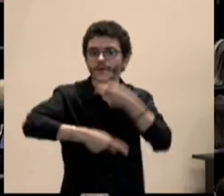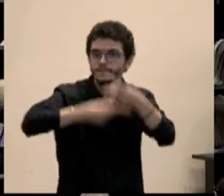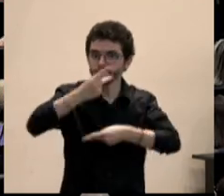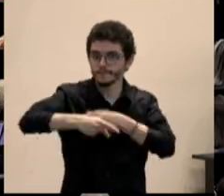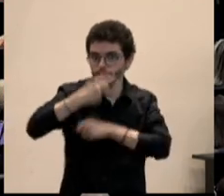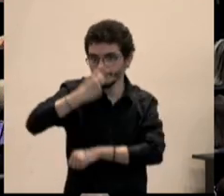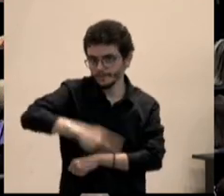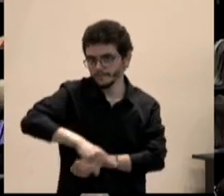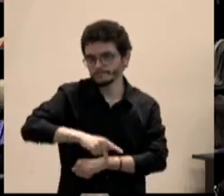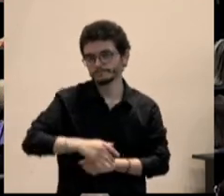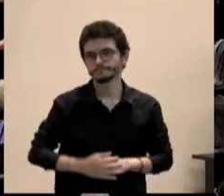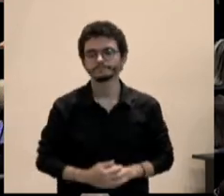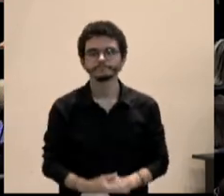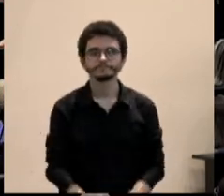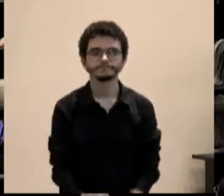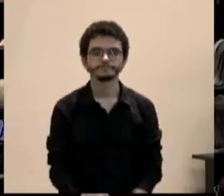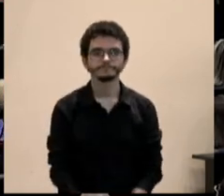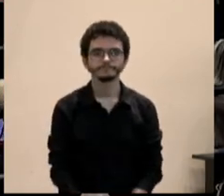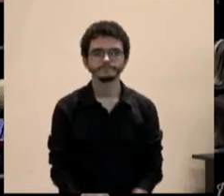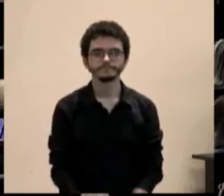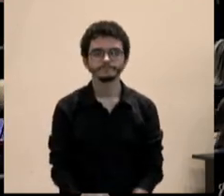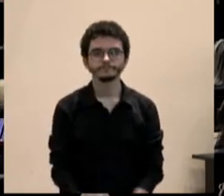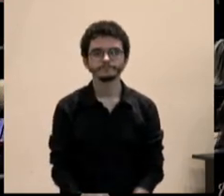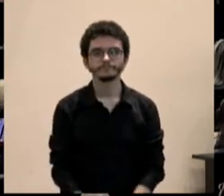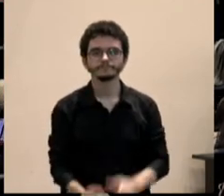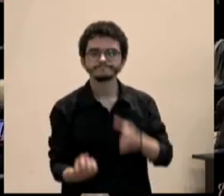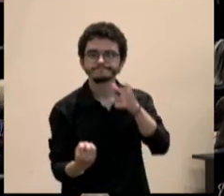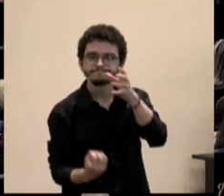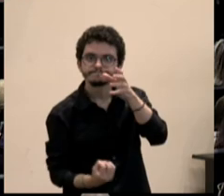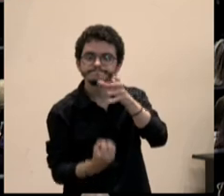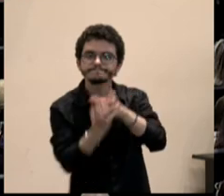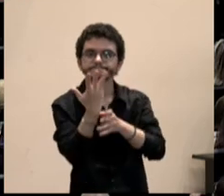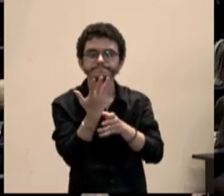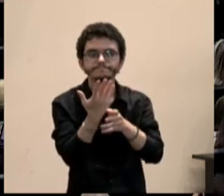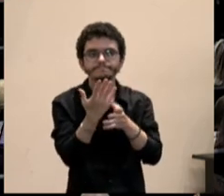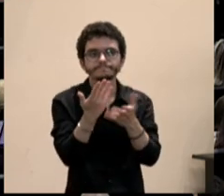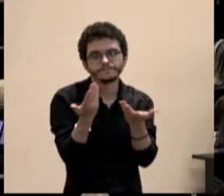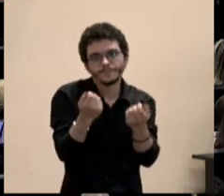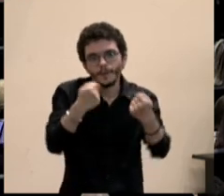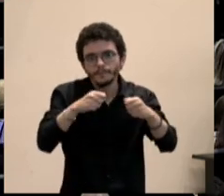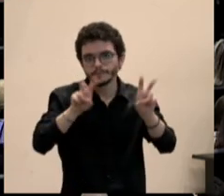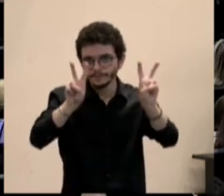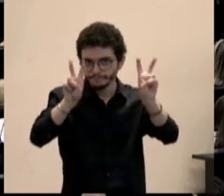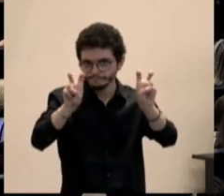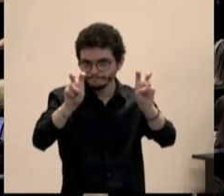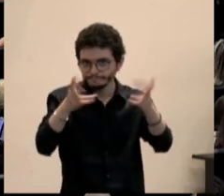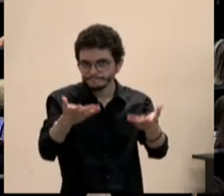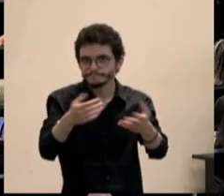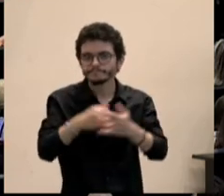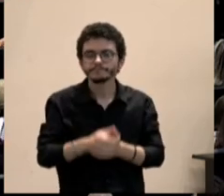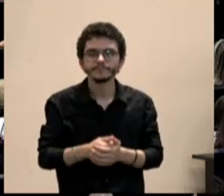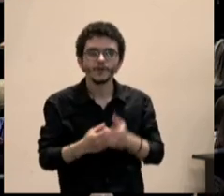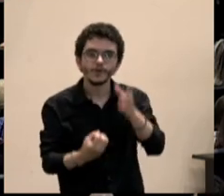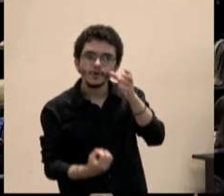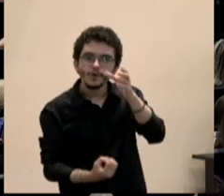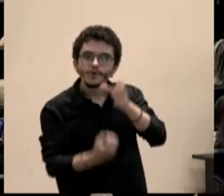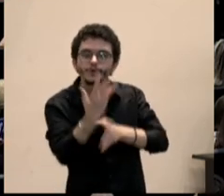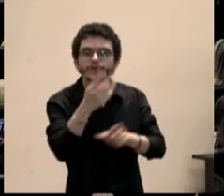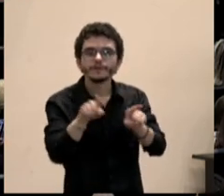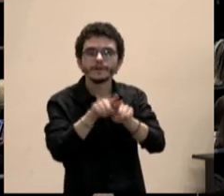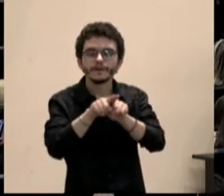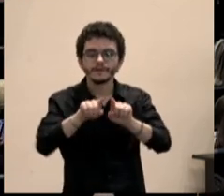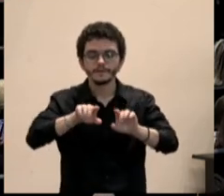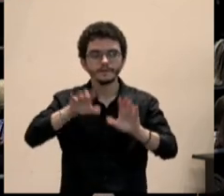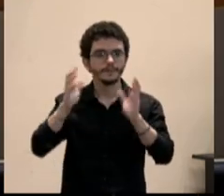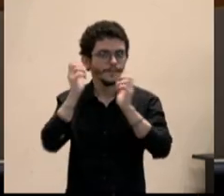aqui. O surgimento, e aí é preciso um parênteses, que o surgimento e adoção do sistema de